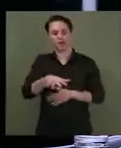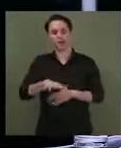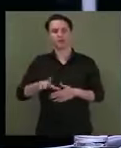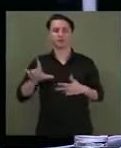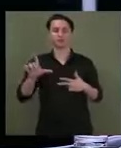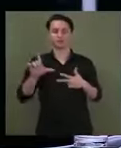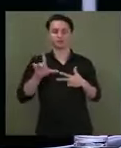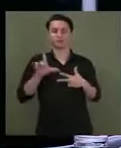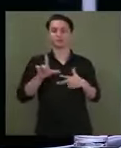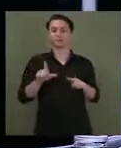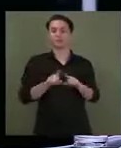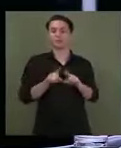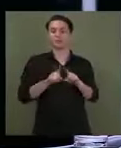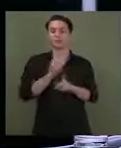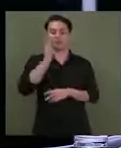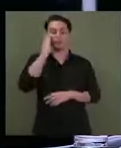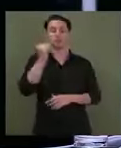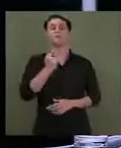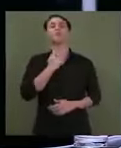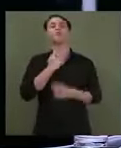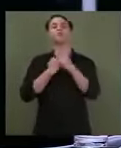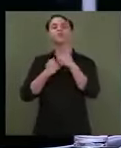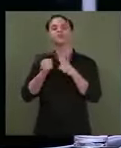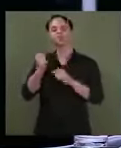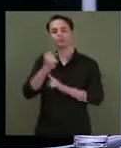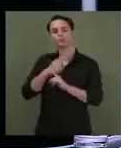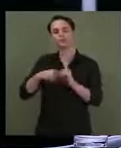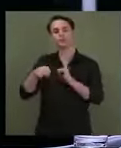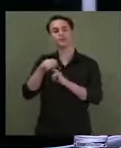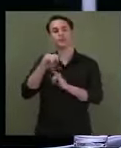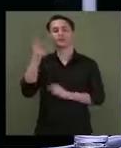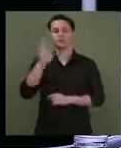consequentemente, a vontade da sociedade brasileira. Porque nós